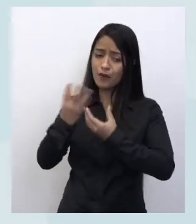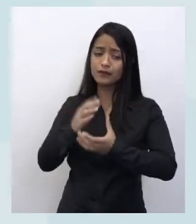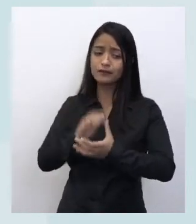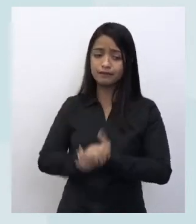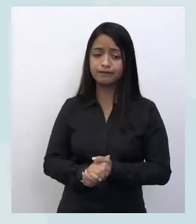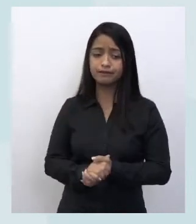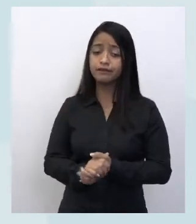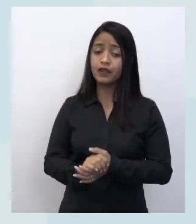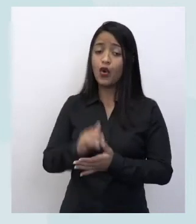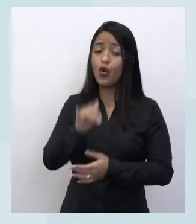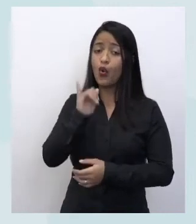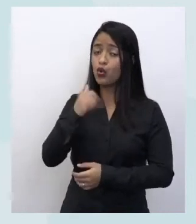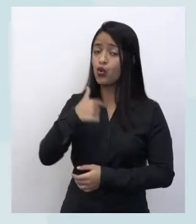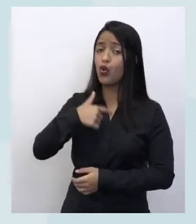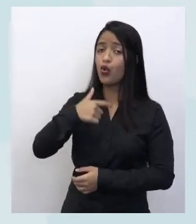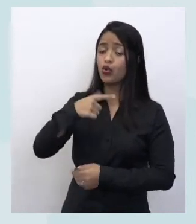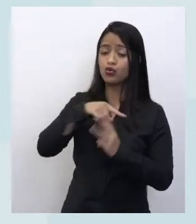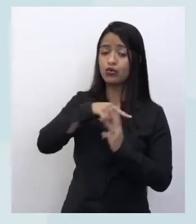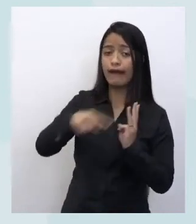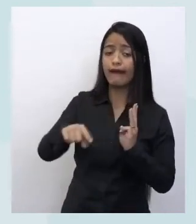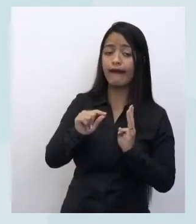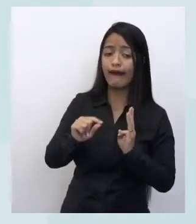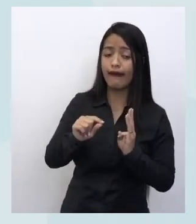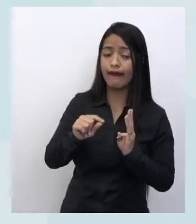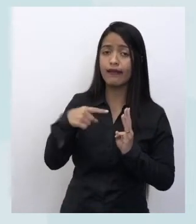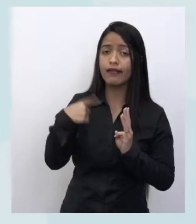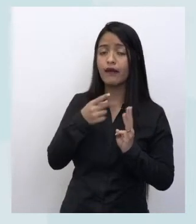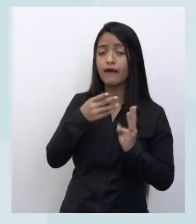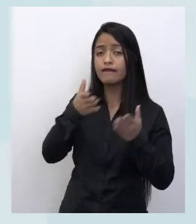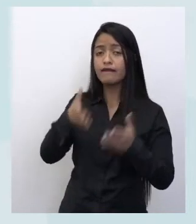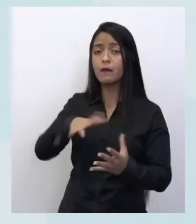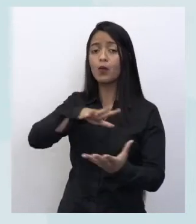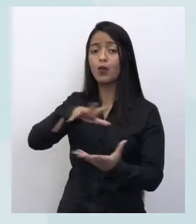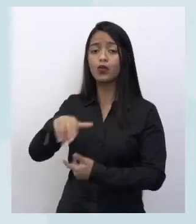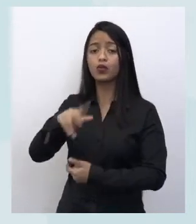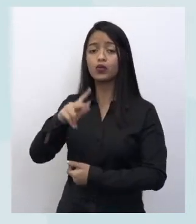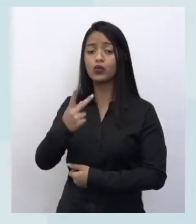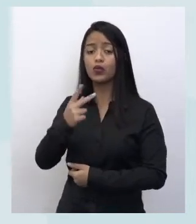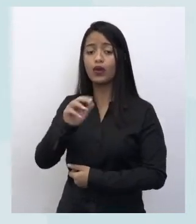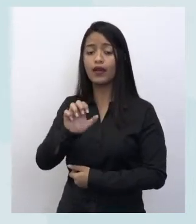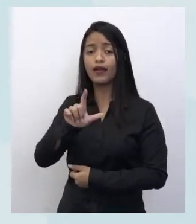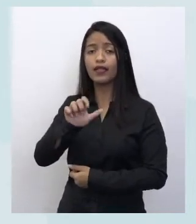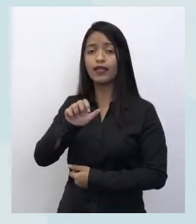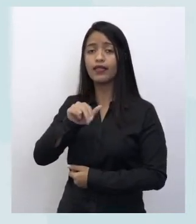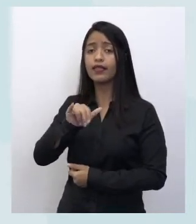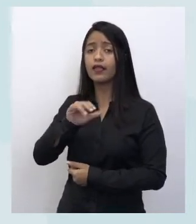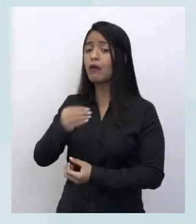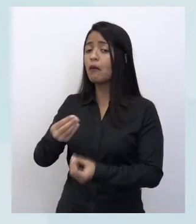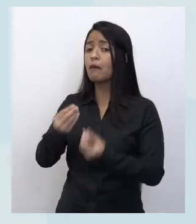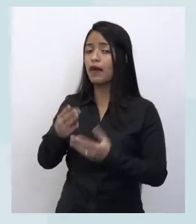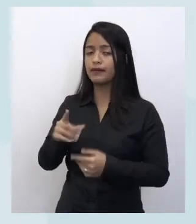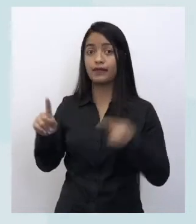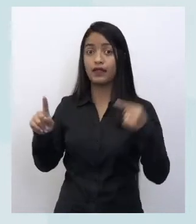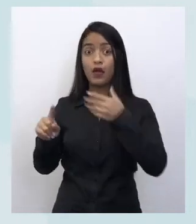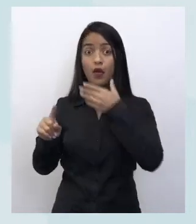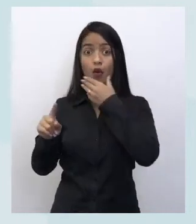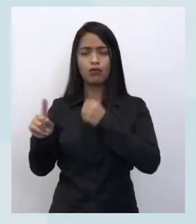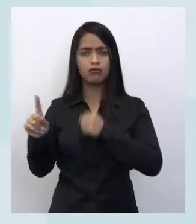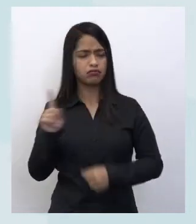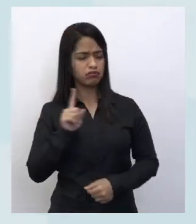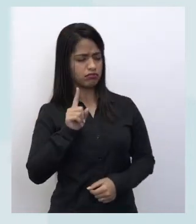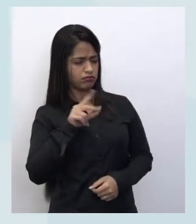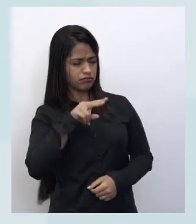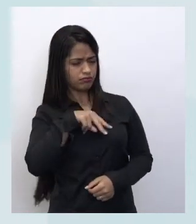quem era e o que buscavam no mundo helênico. O Heleno parou, muito admirado na figurinha de Emília e